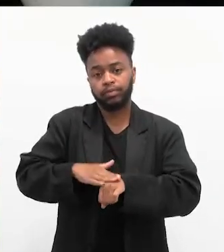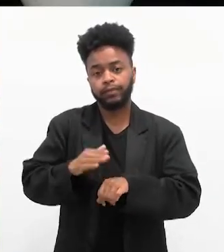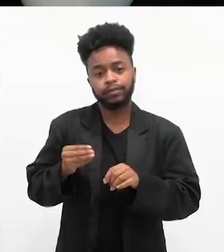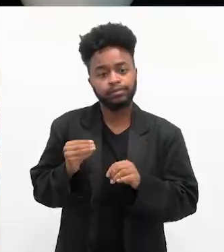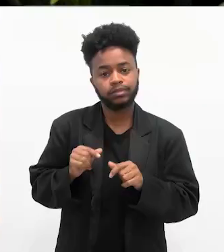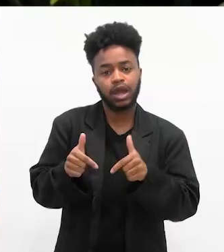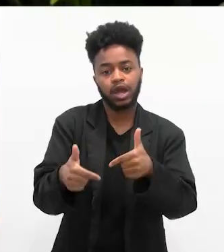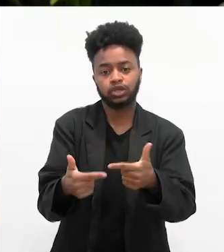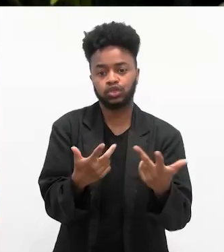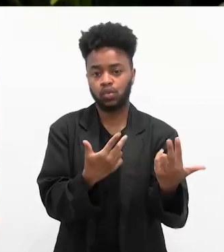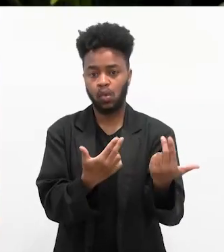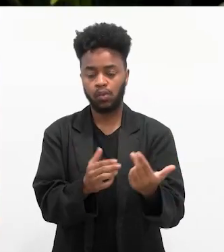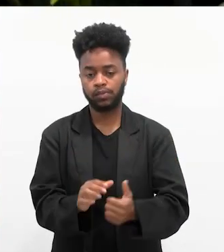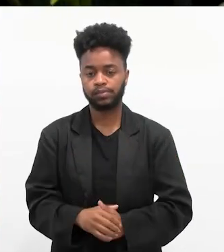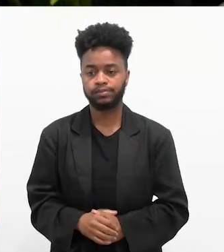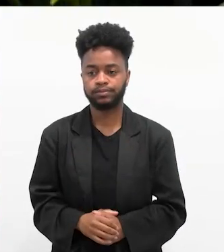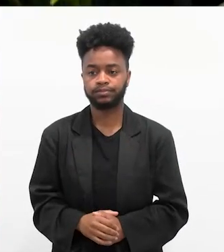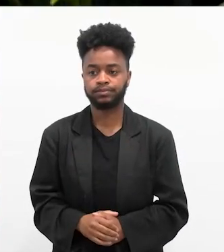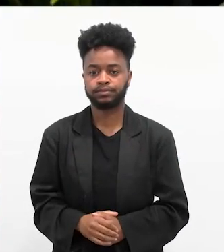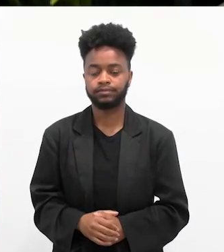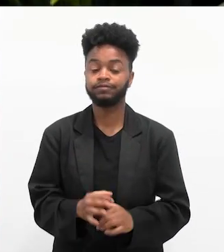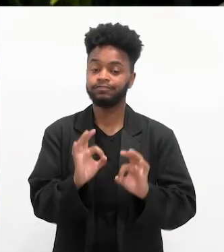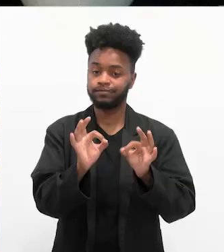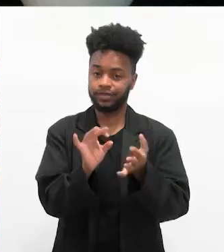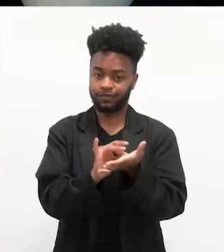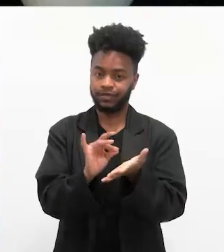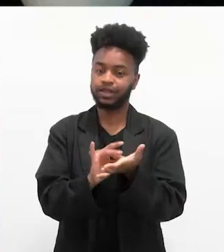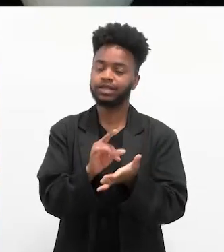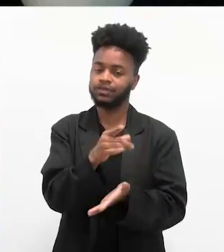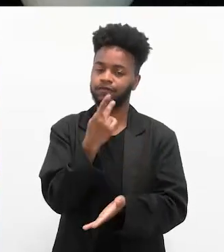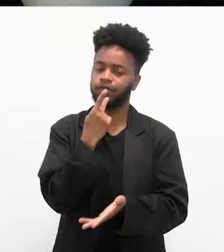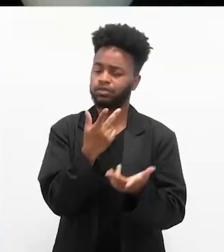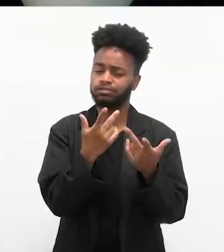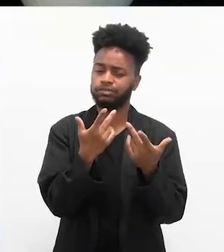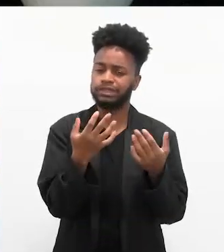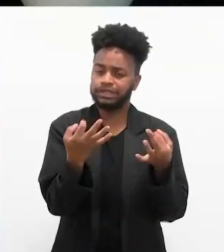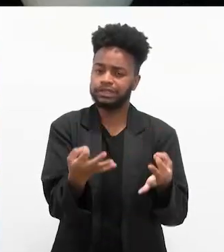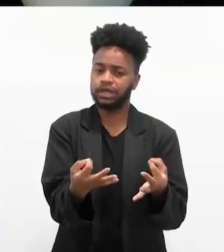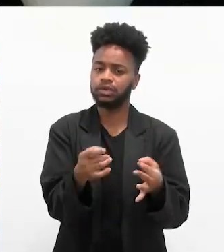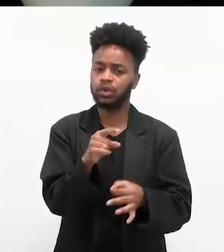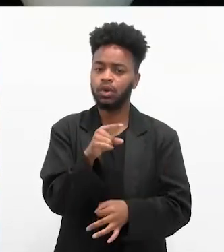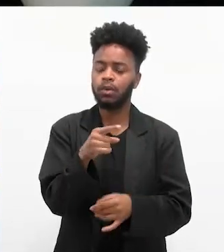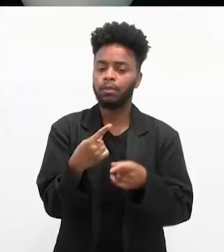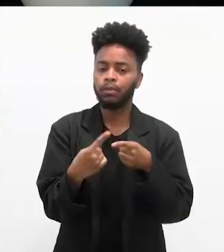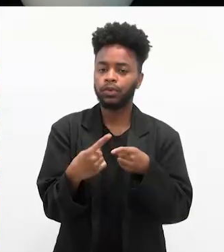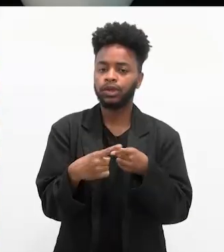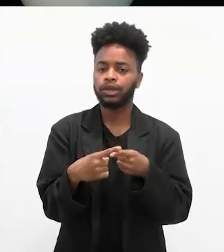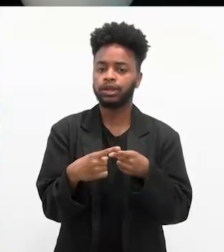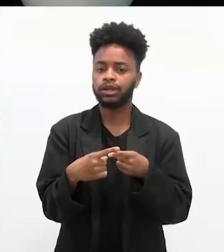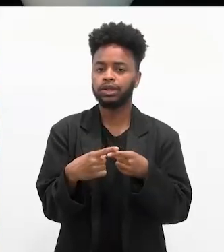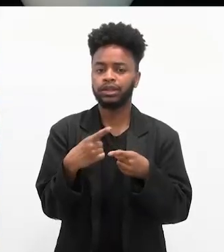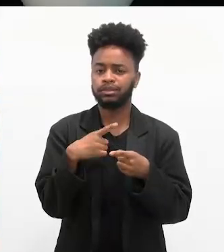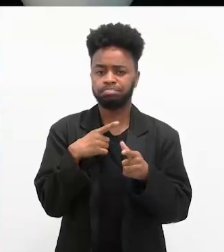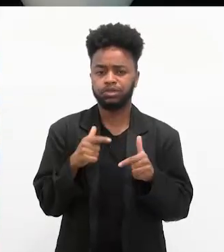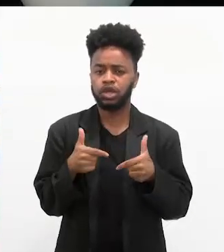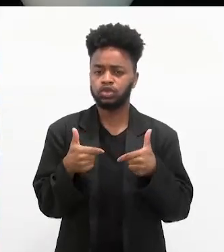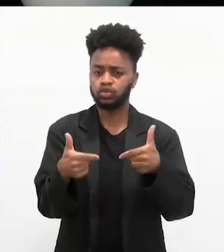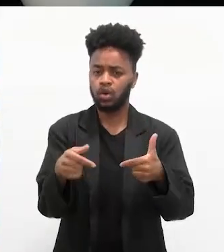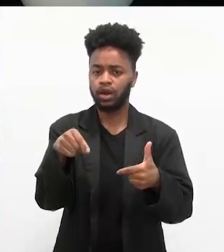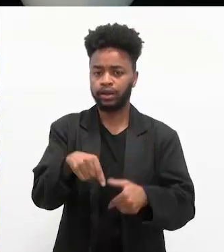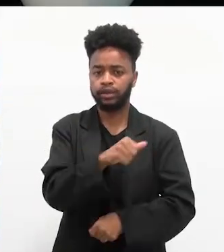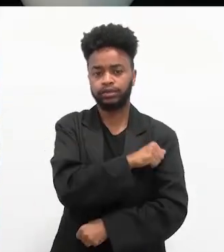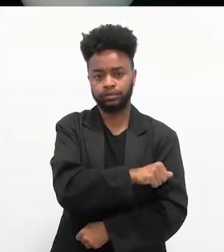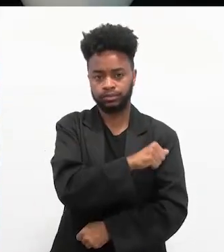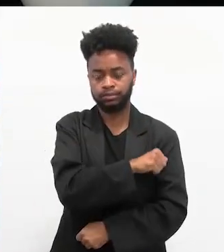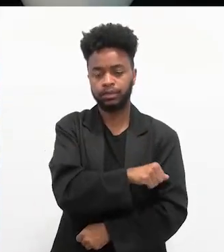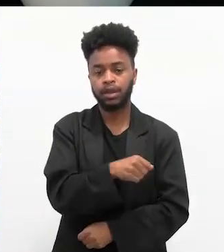lá na catedral também busco ter e agir do mesmo modo. É verdade, você acabou de falar tudo. Nós temos